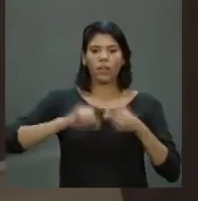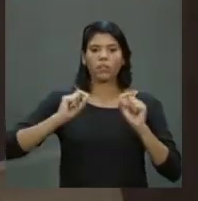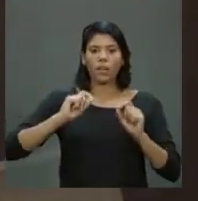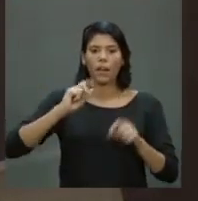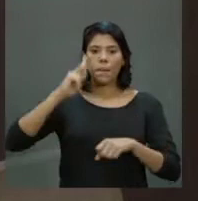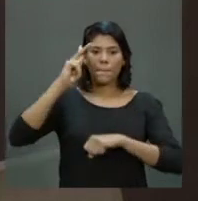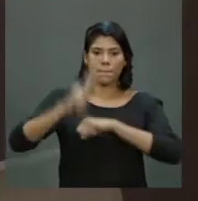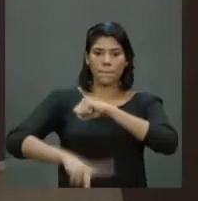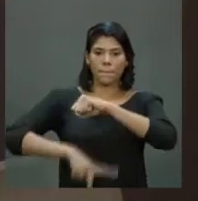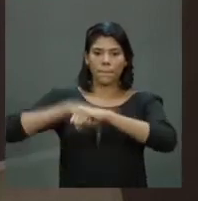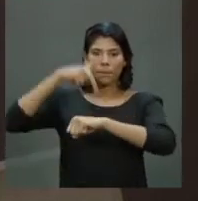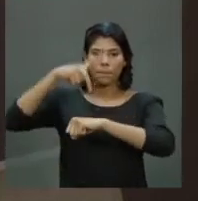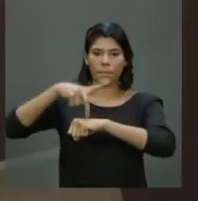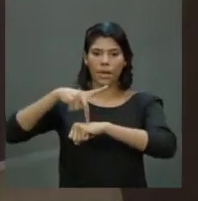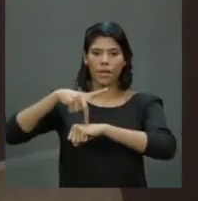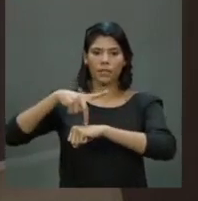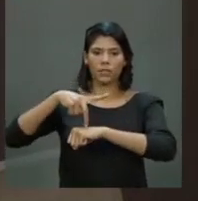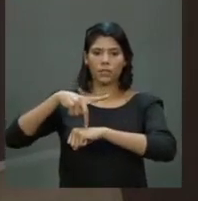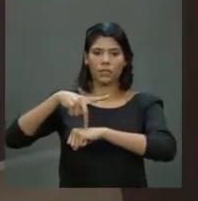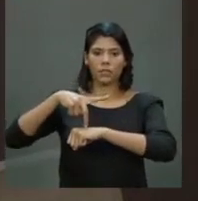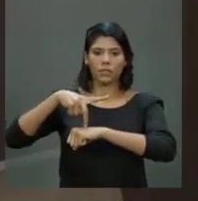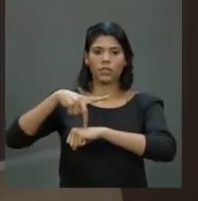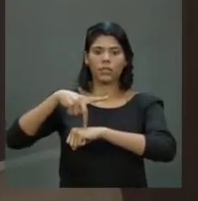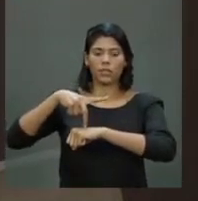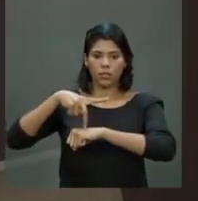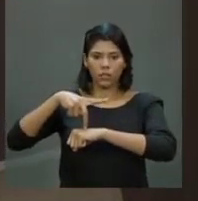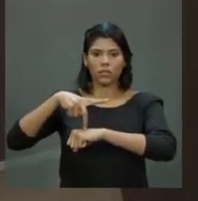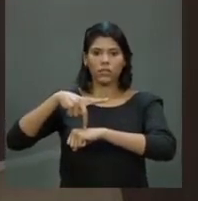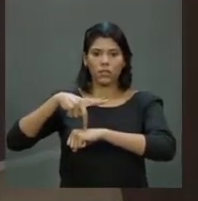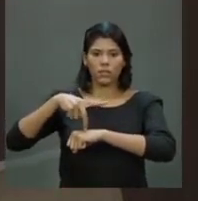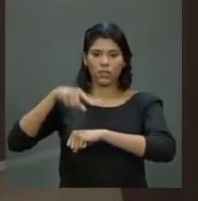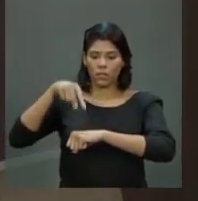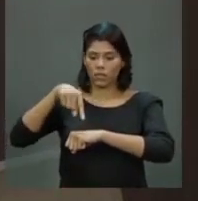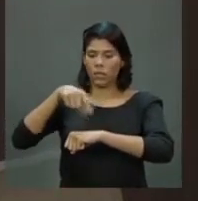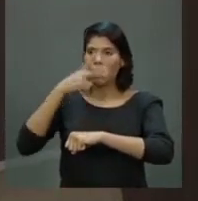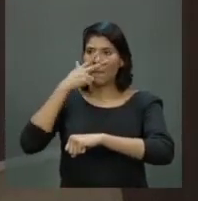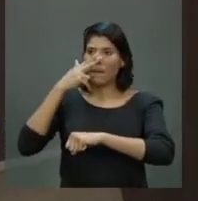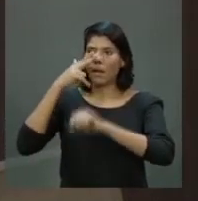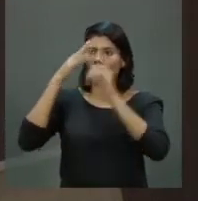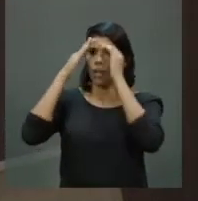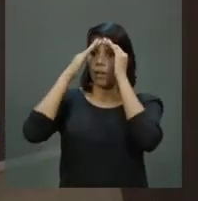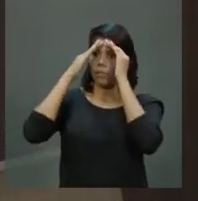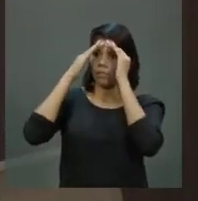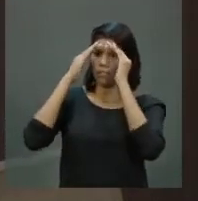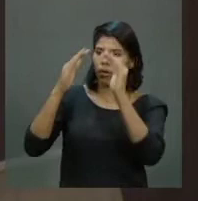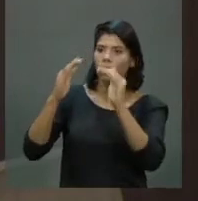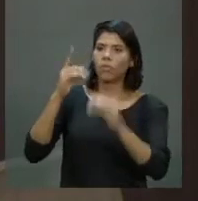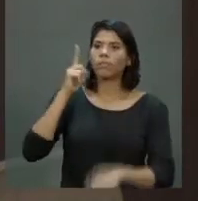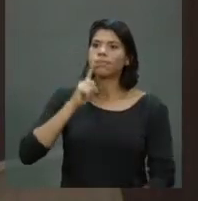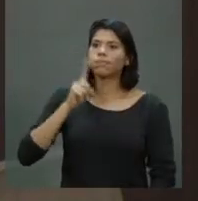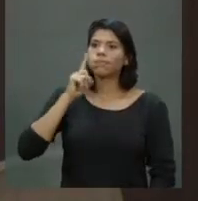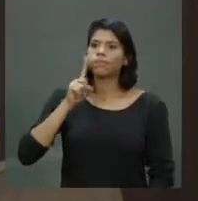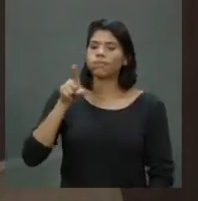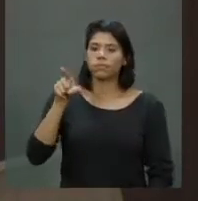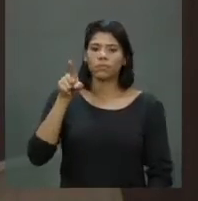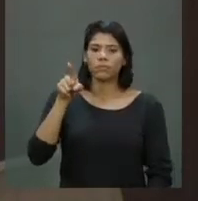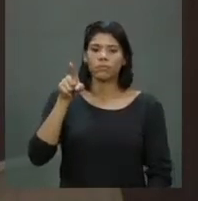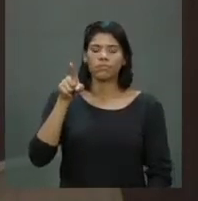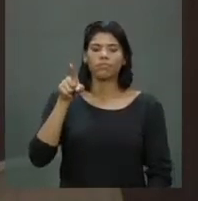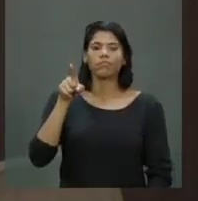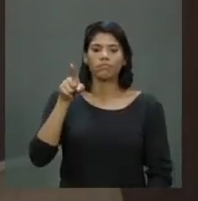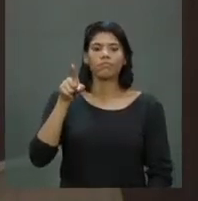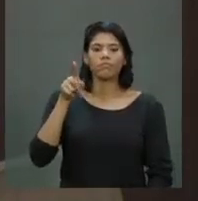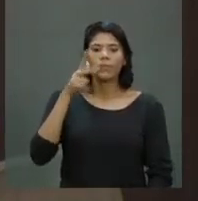na geopolítica internacional, um país de joelhos diante do Império